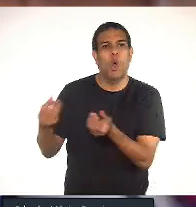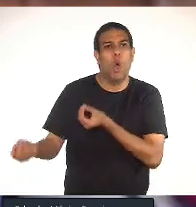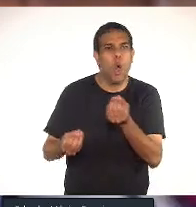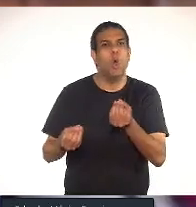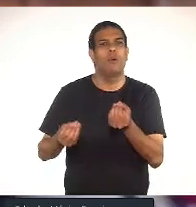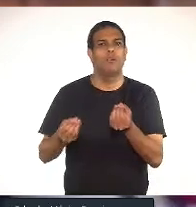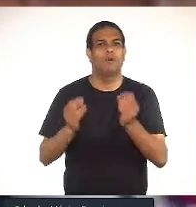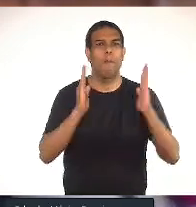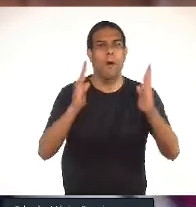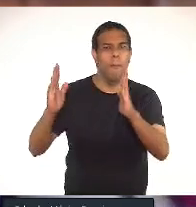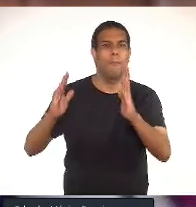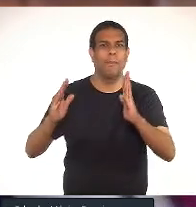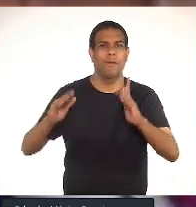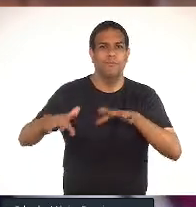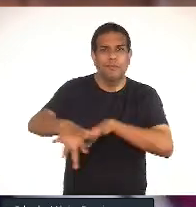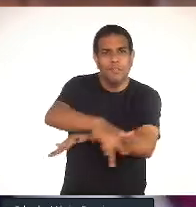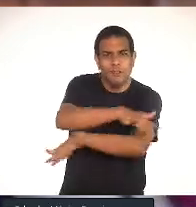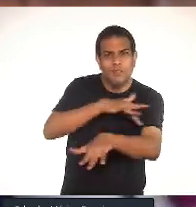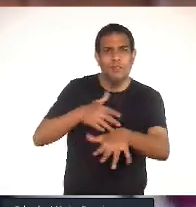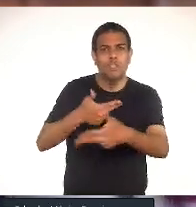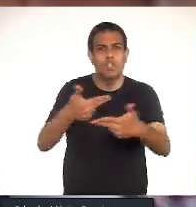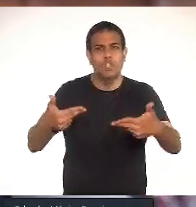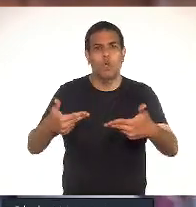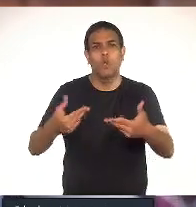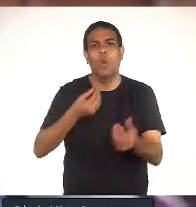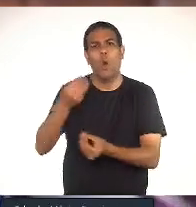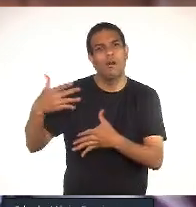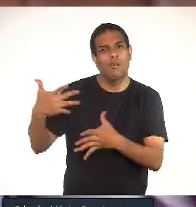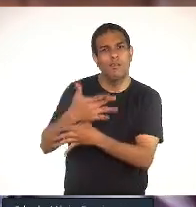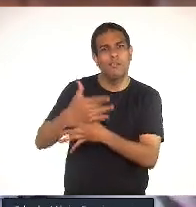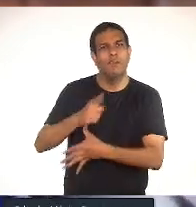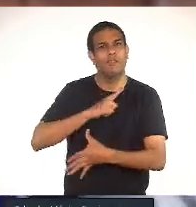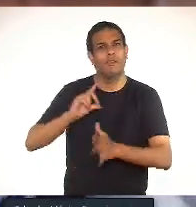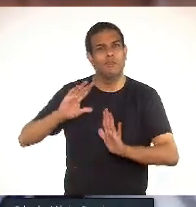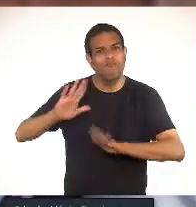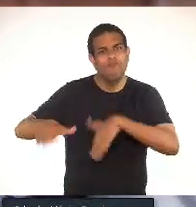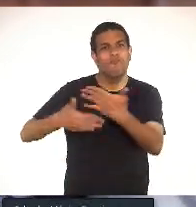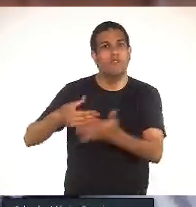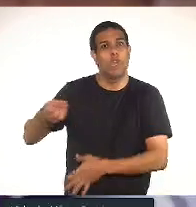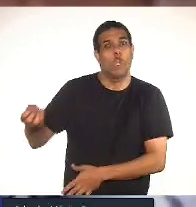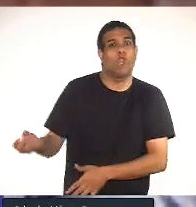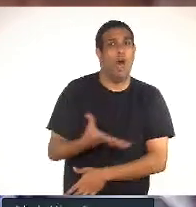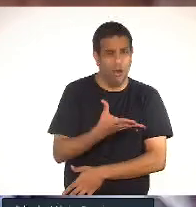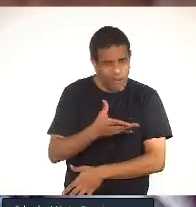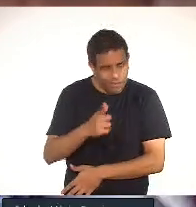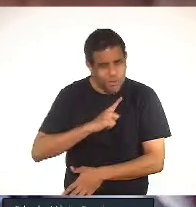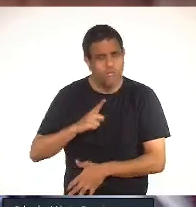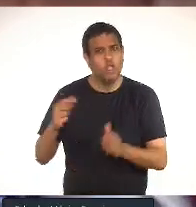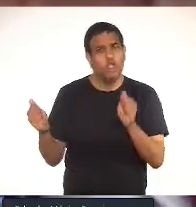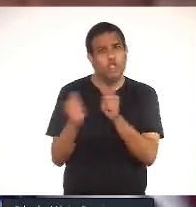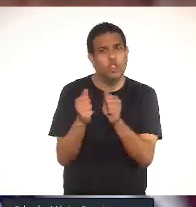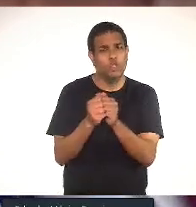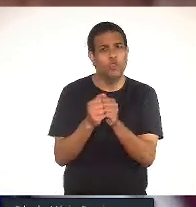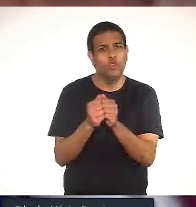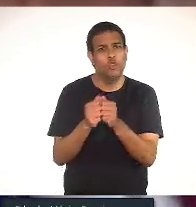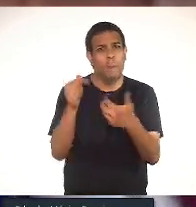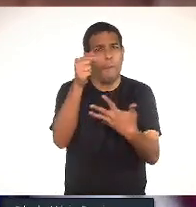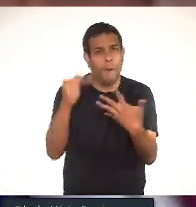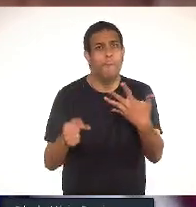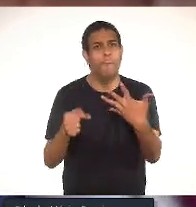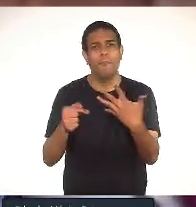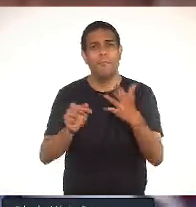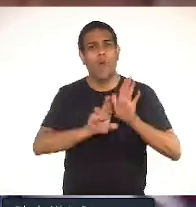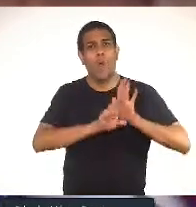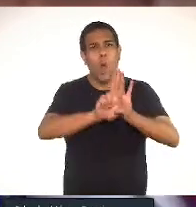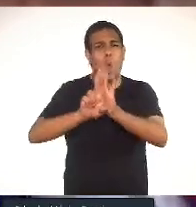os programas de urbanização e reurbanização de favelas e produzir em 9 edições, junto com outras